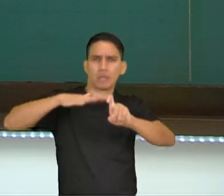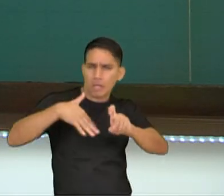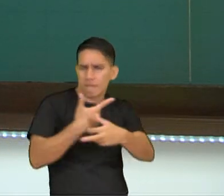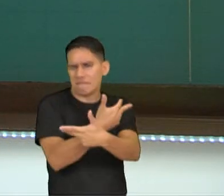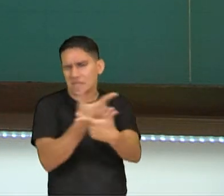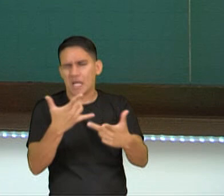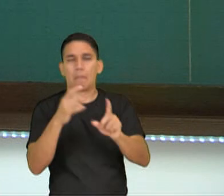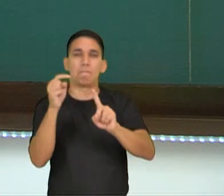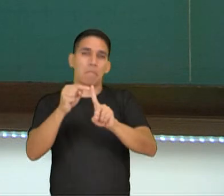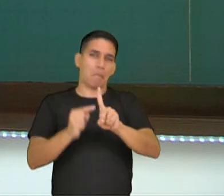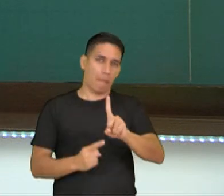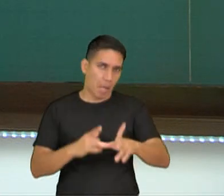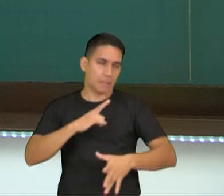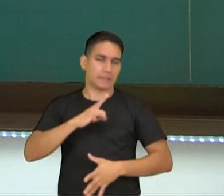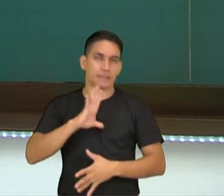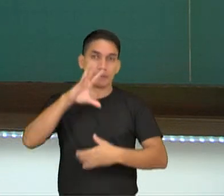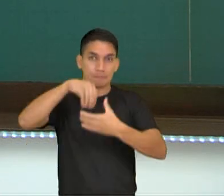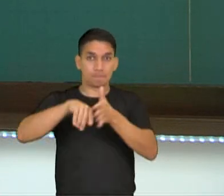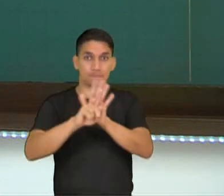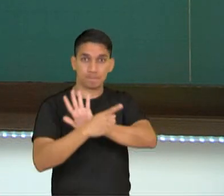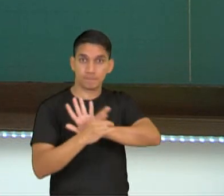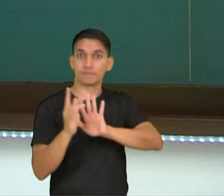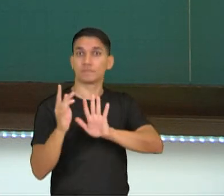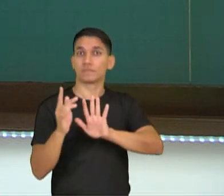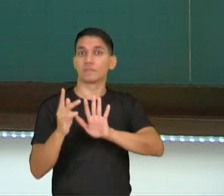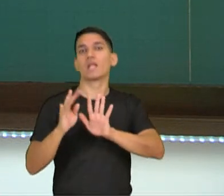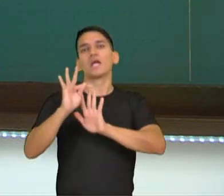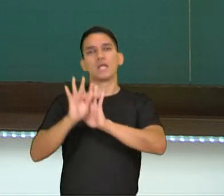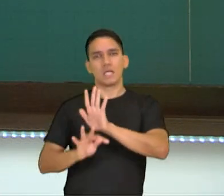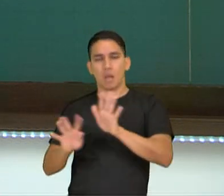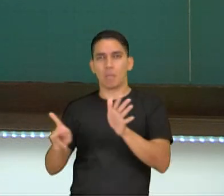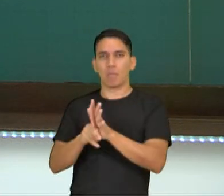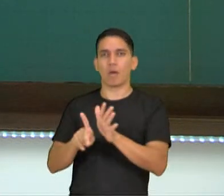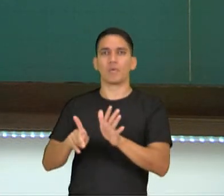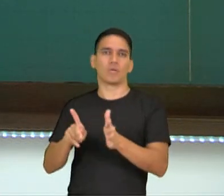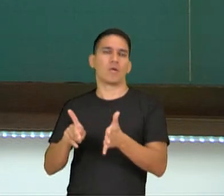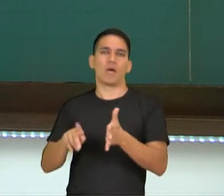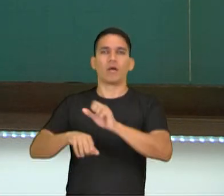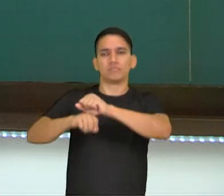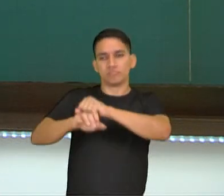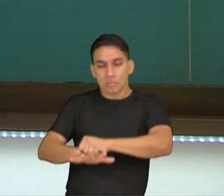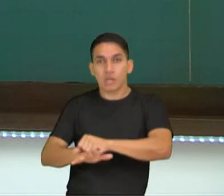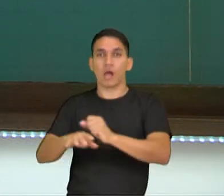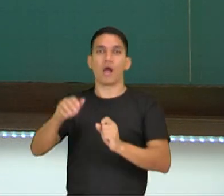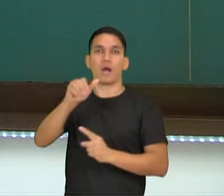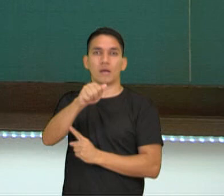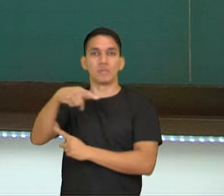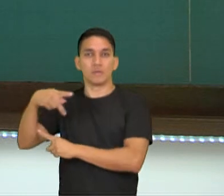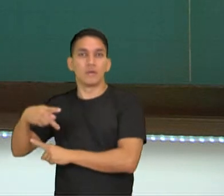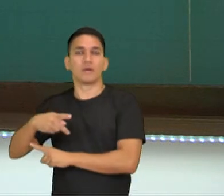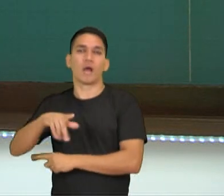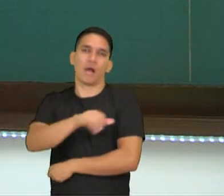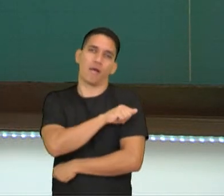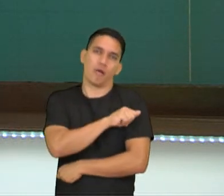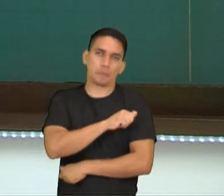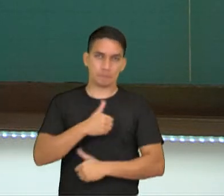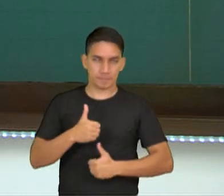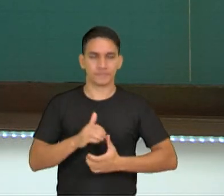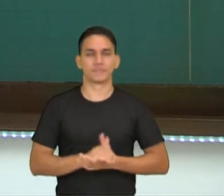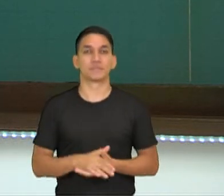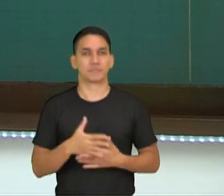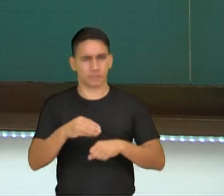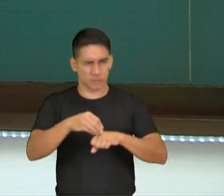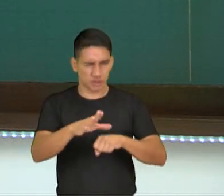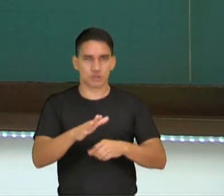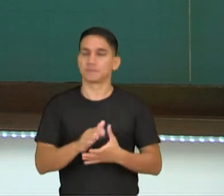de trabalho com esses gêneros textuais lá na plataforma digital do aluno. Então fica a dica, né? Vamos retornar aqui para a